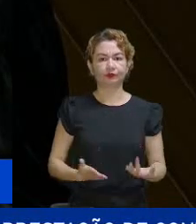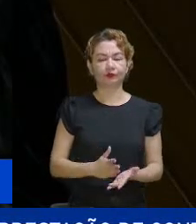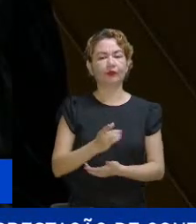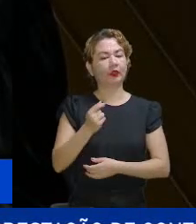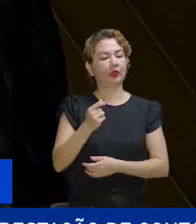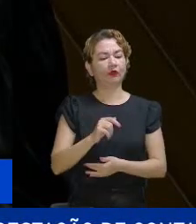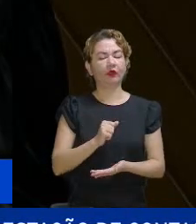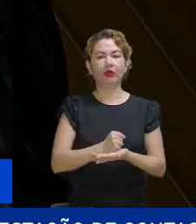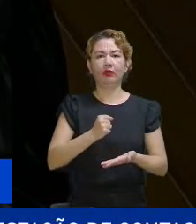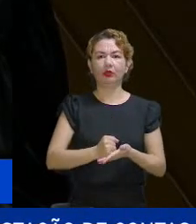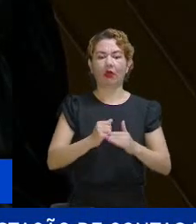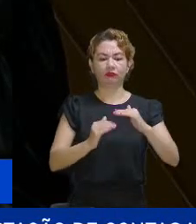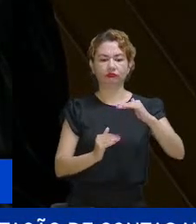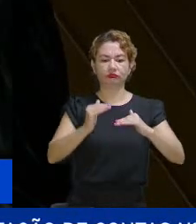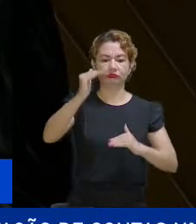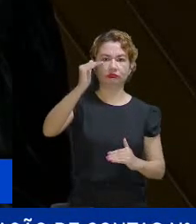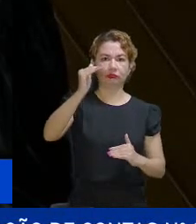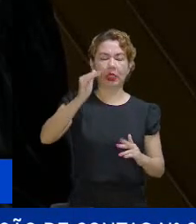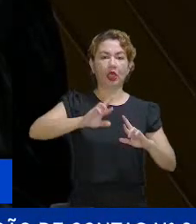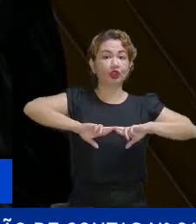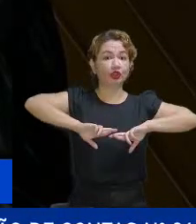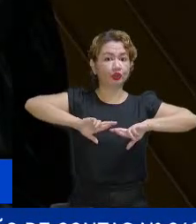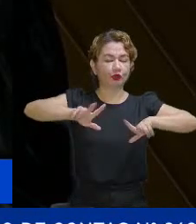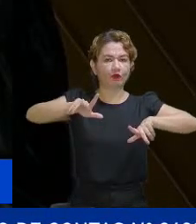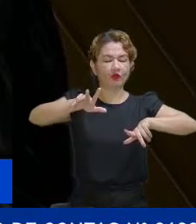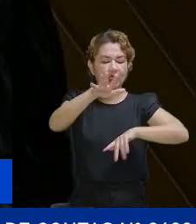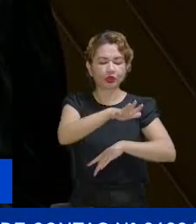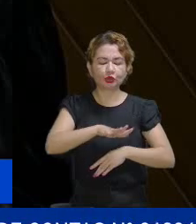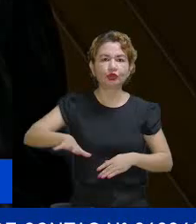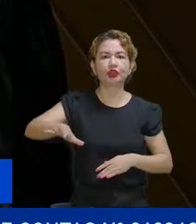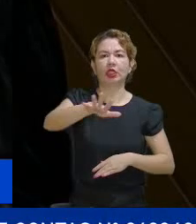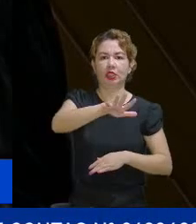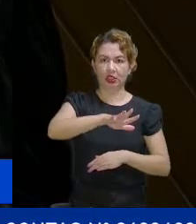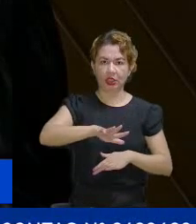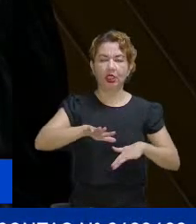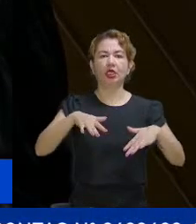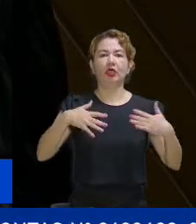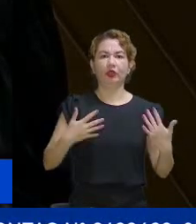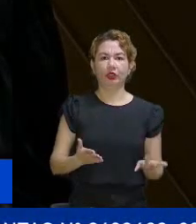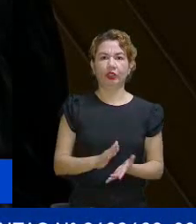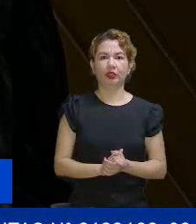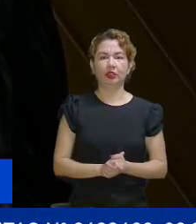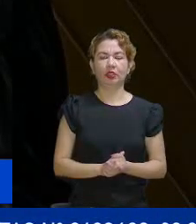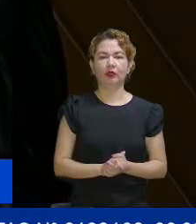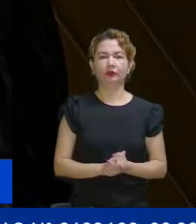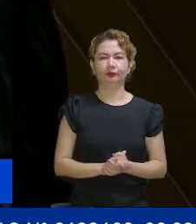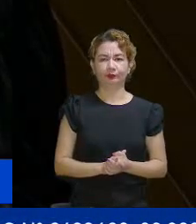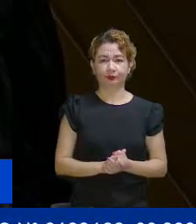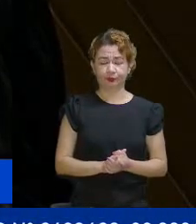valor contratado supera a média do mercado, acolho integralmente a manifestação